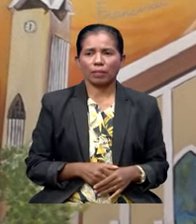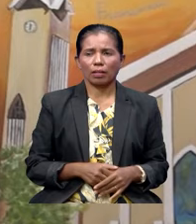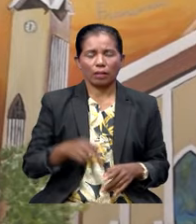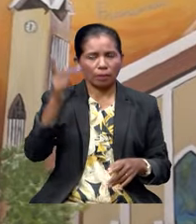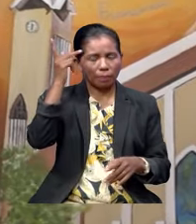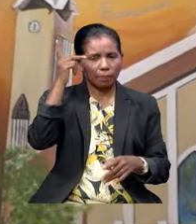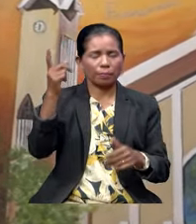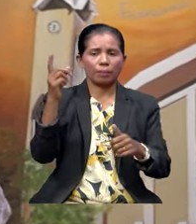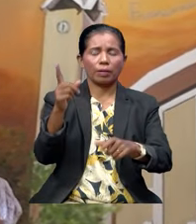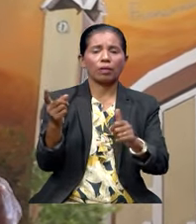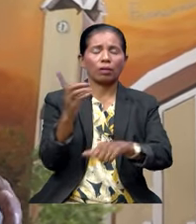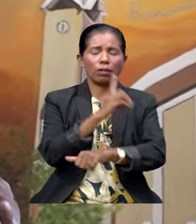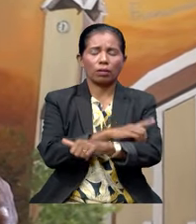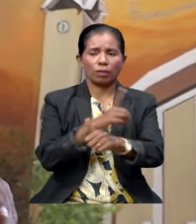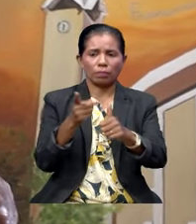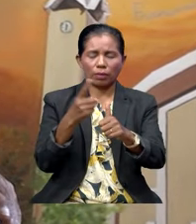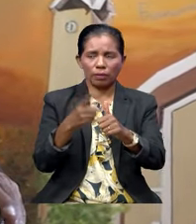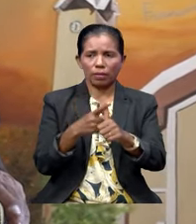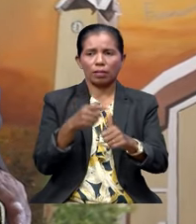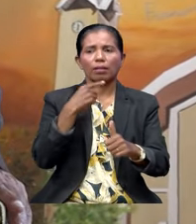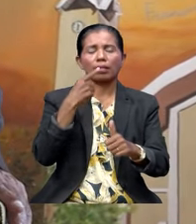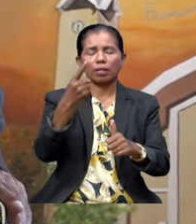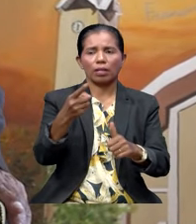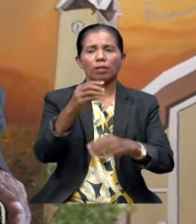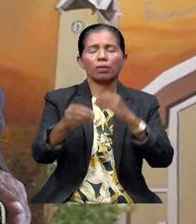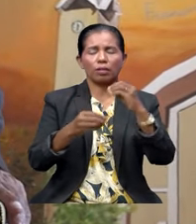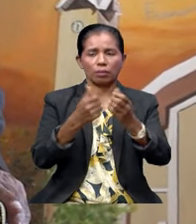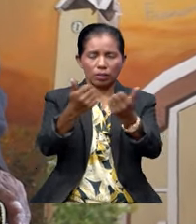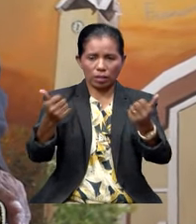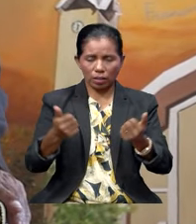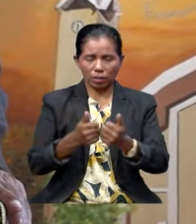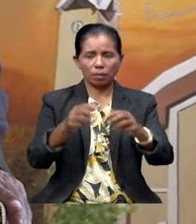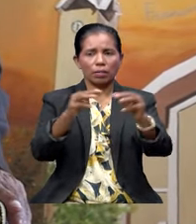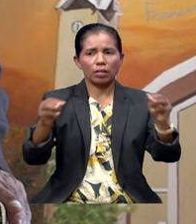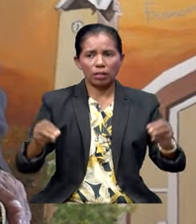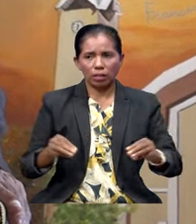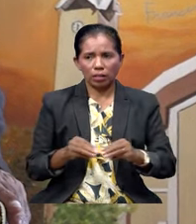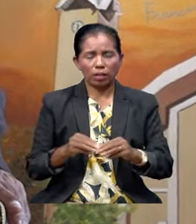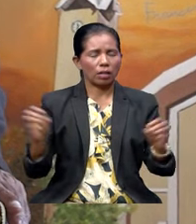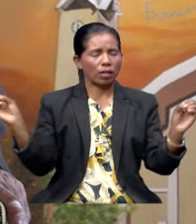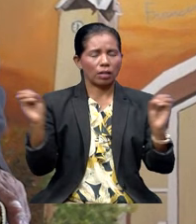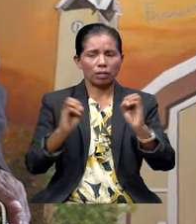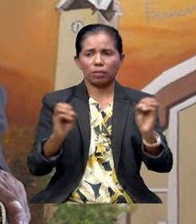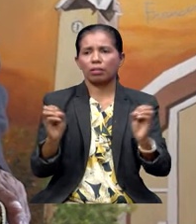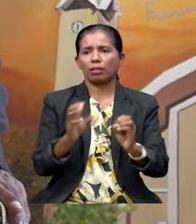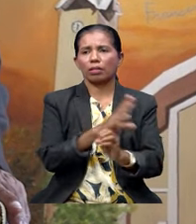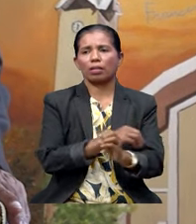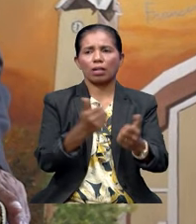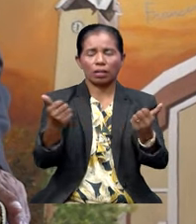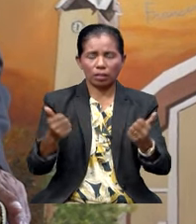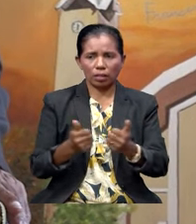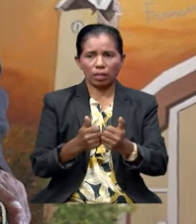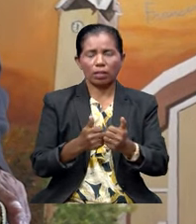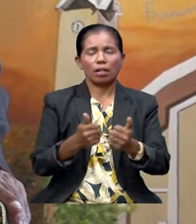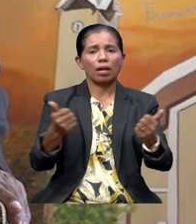primeiro dia, nia teme com artes marciais, artes marciais, losbe, artes marciais, não é